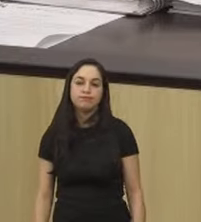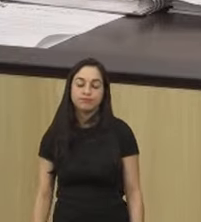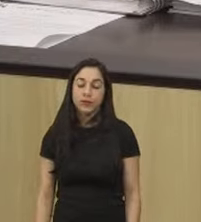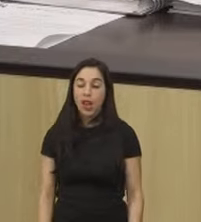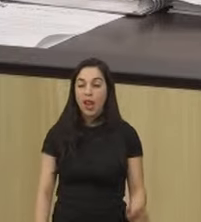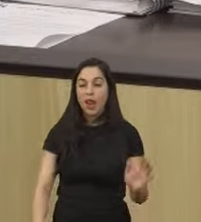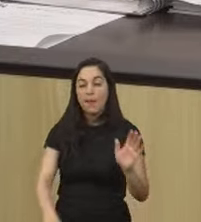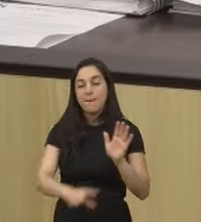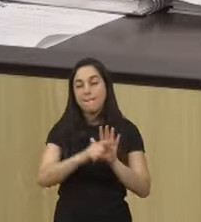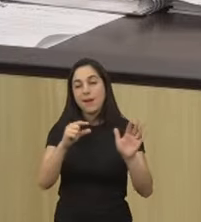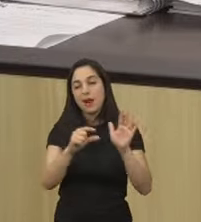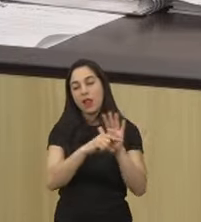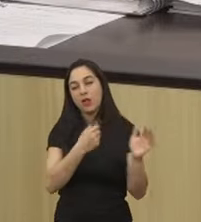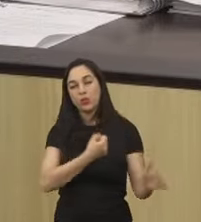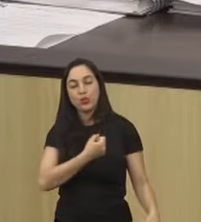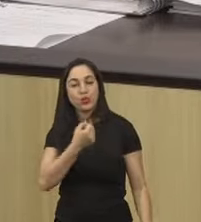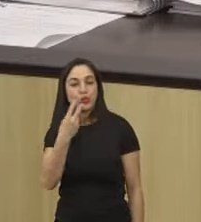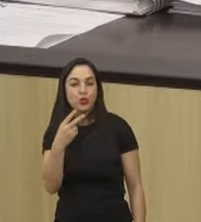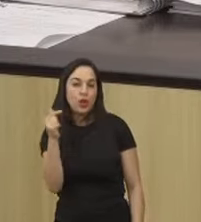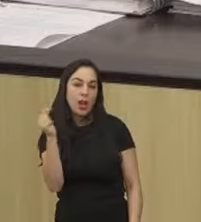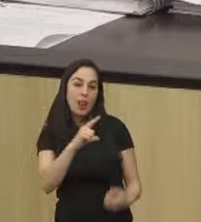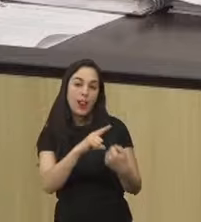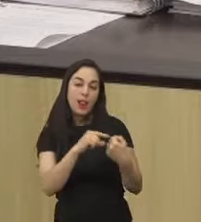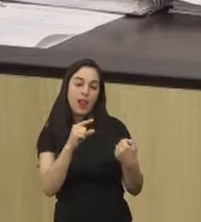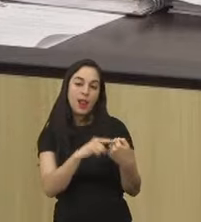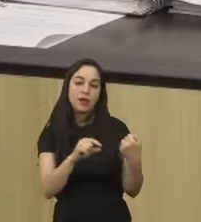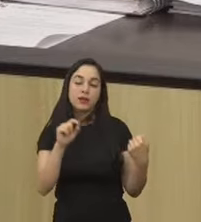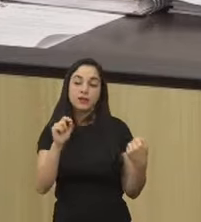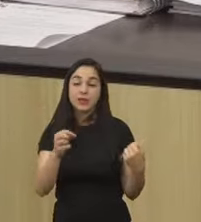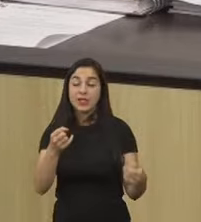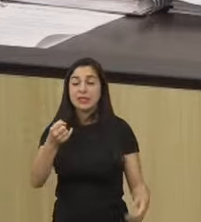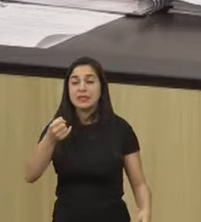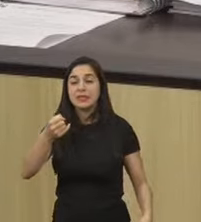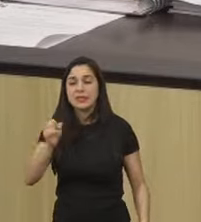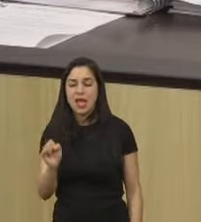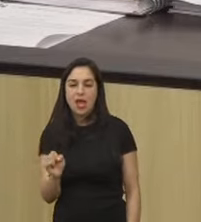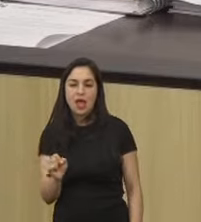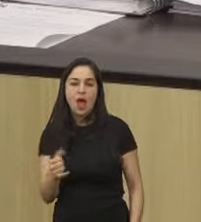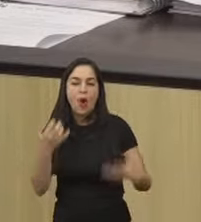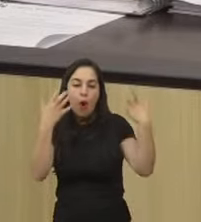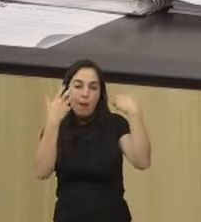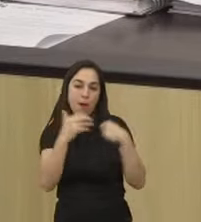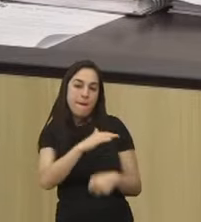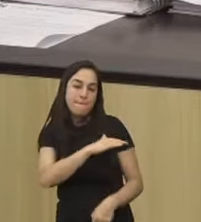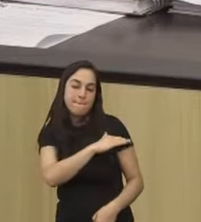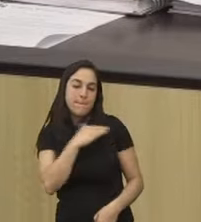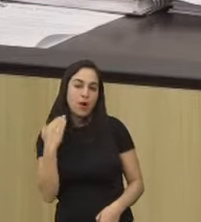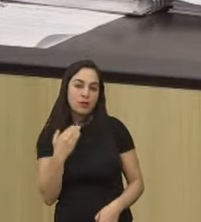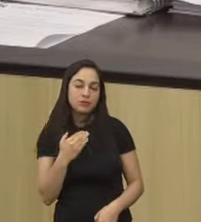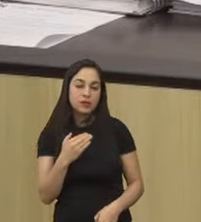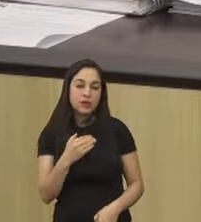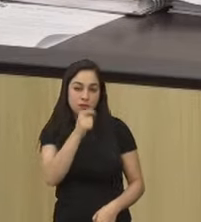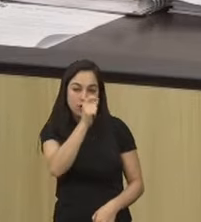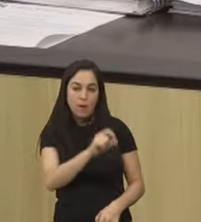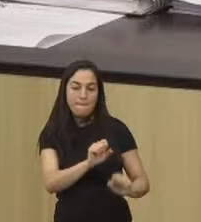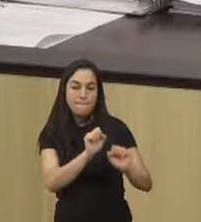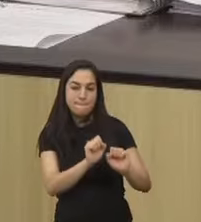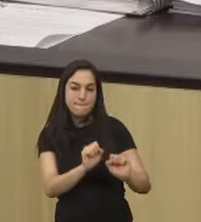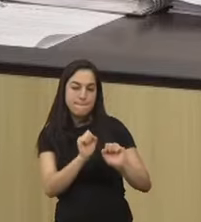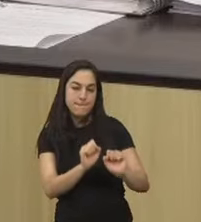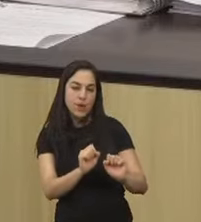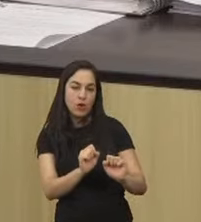Parágrafo 2º deste artigo. Em caso de óbito do animal, ficará a critério do permissionário a substituição do